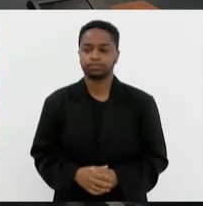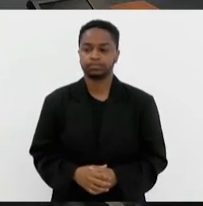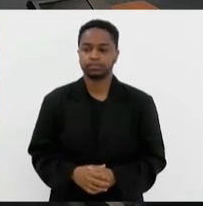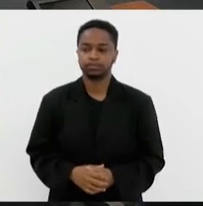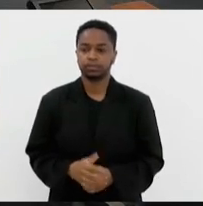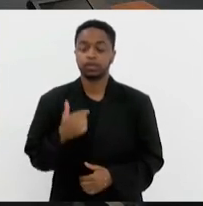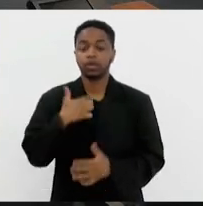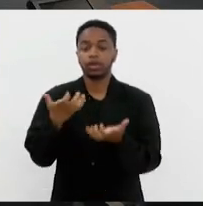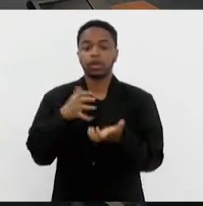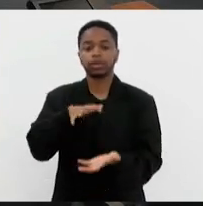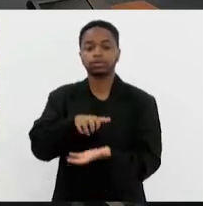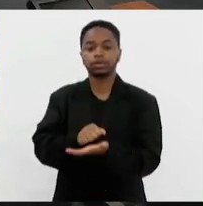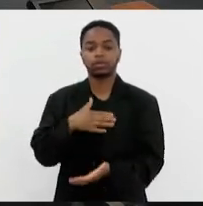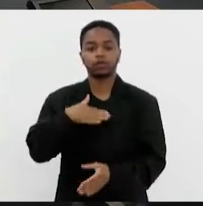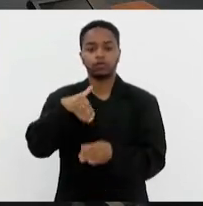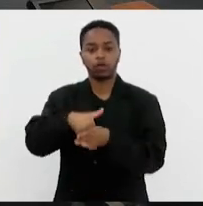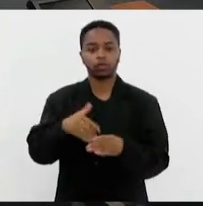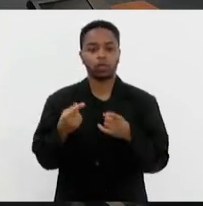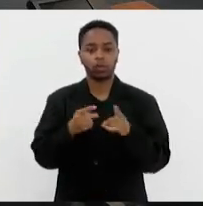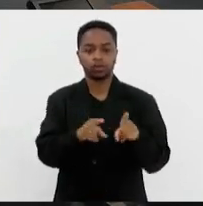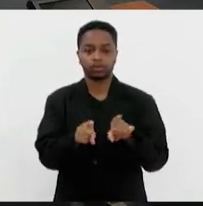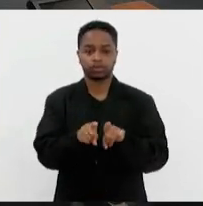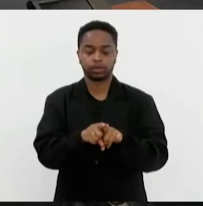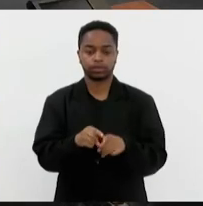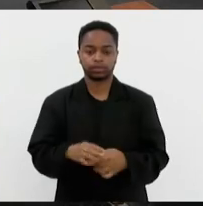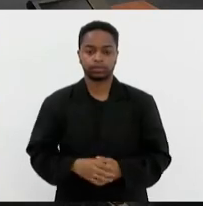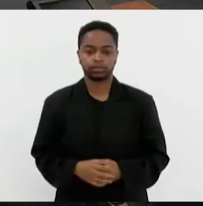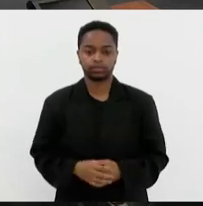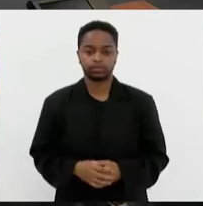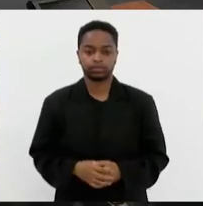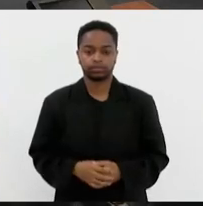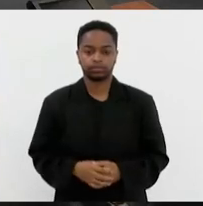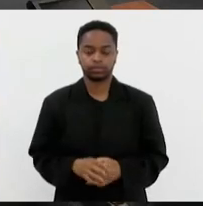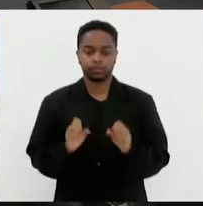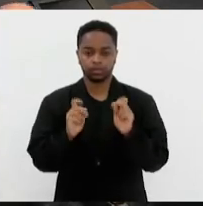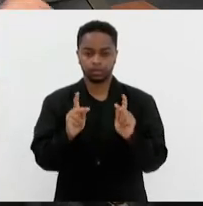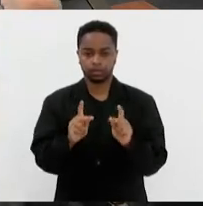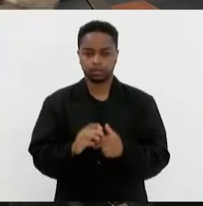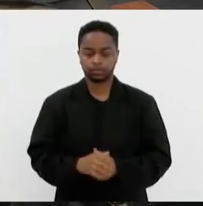que consignasse meu voto contrário também. Ok.